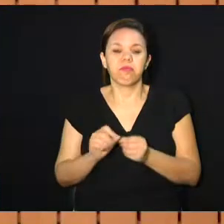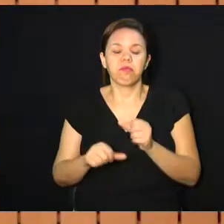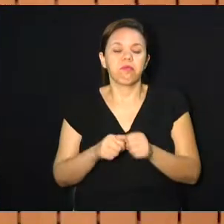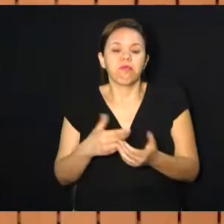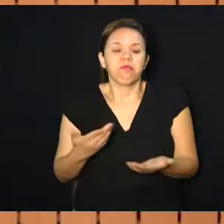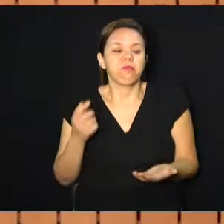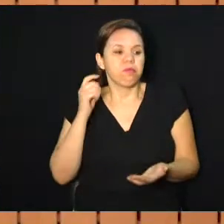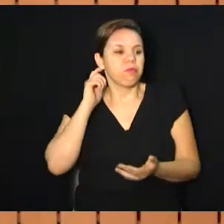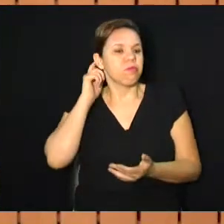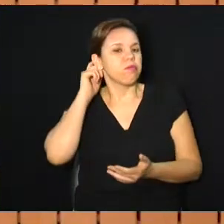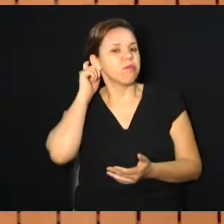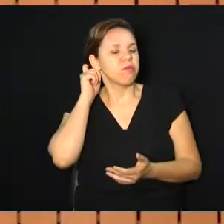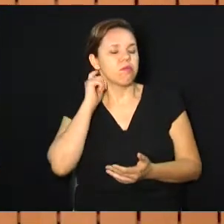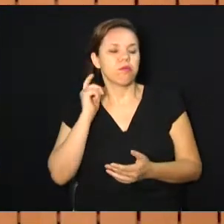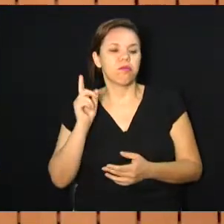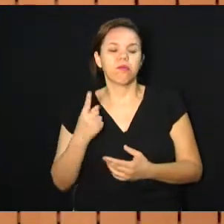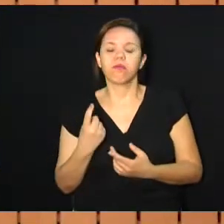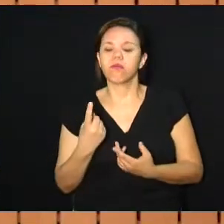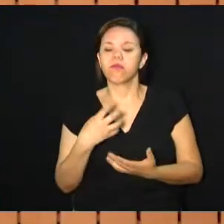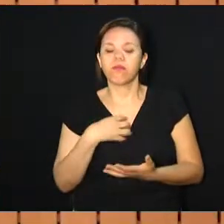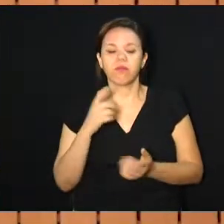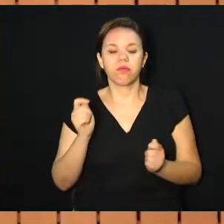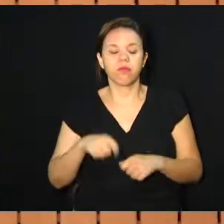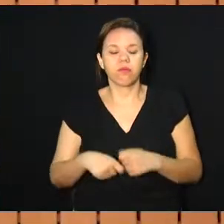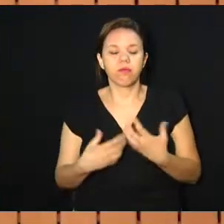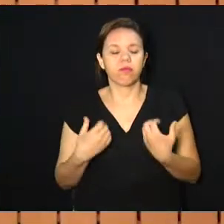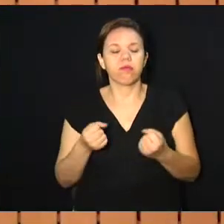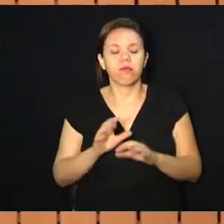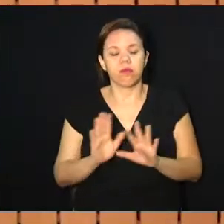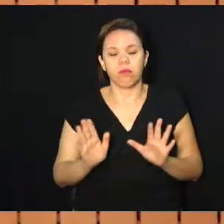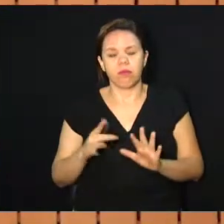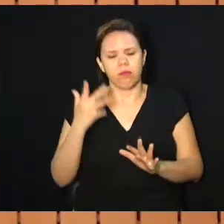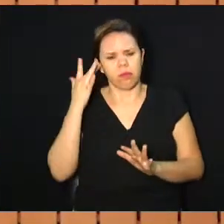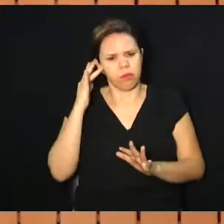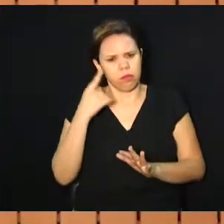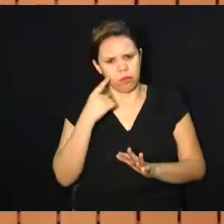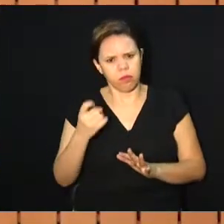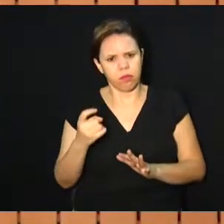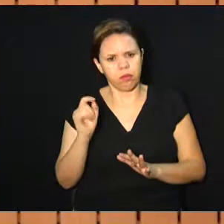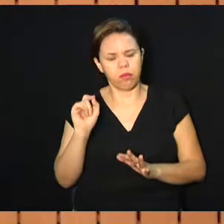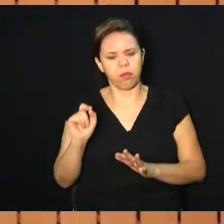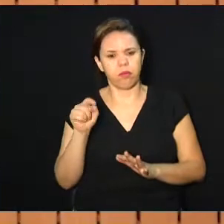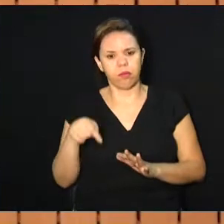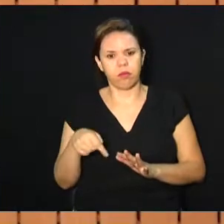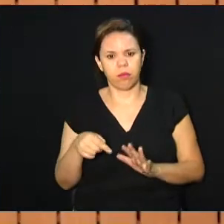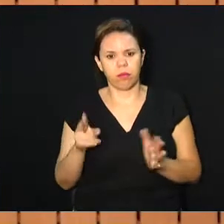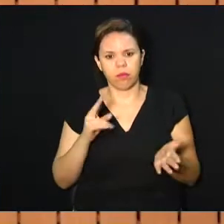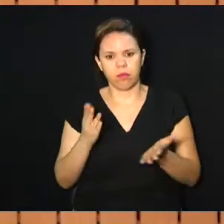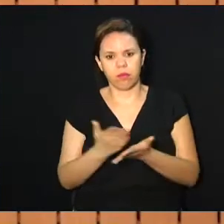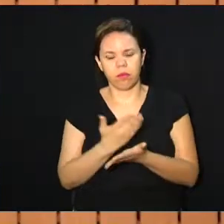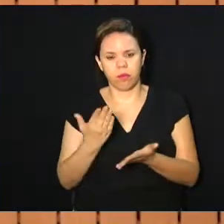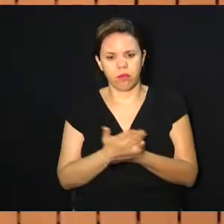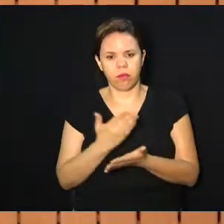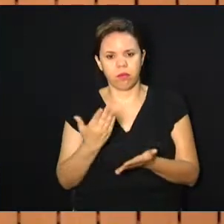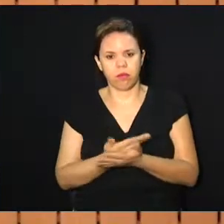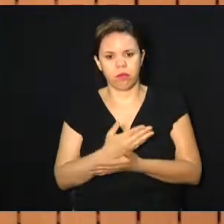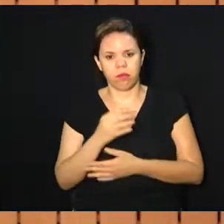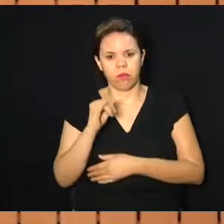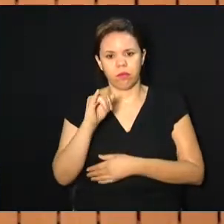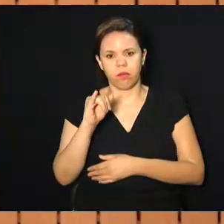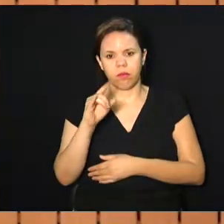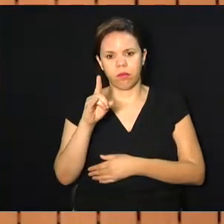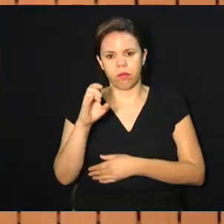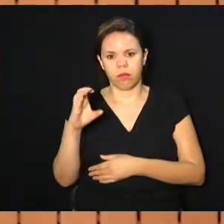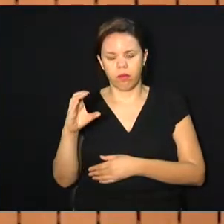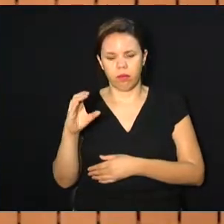essa é a única forma possível. E eu achei interessante que, nessa cartilha que o IDEC